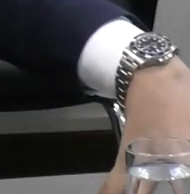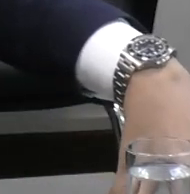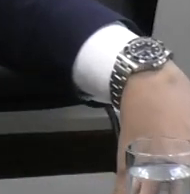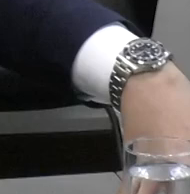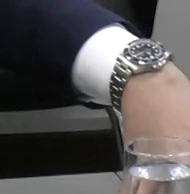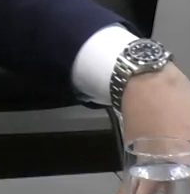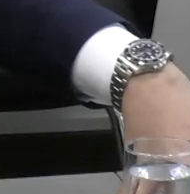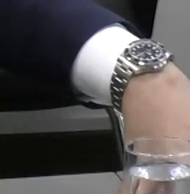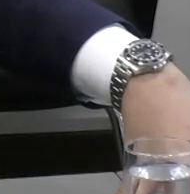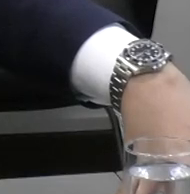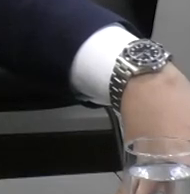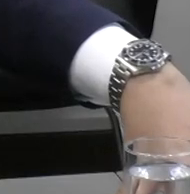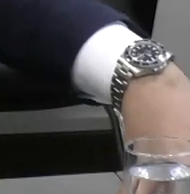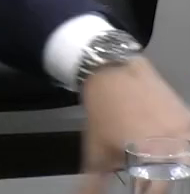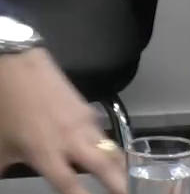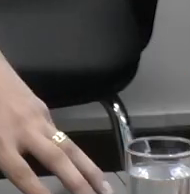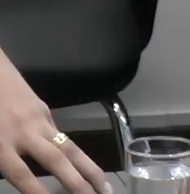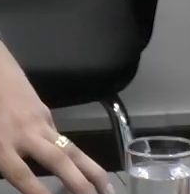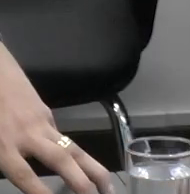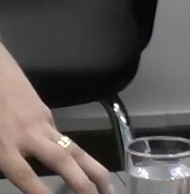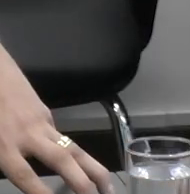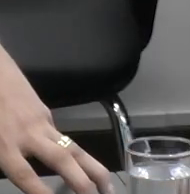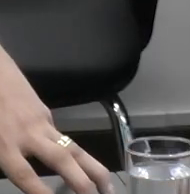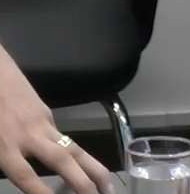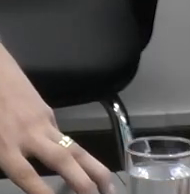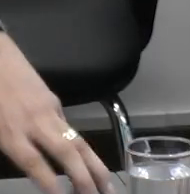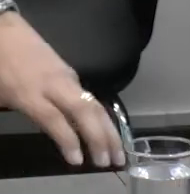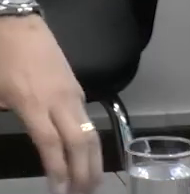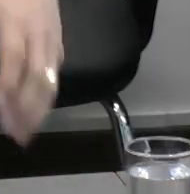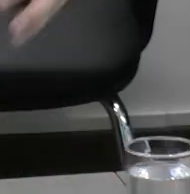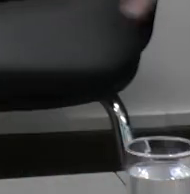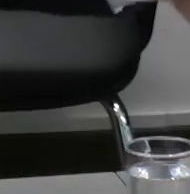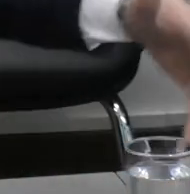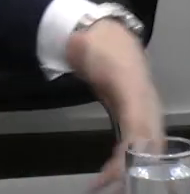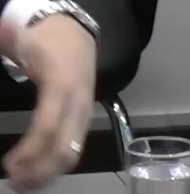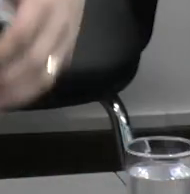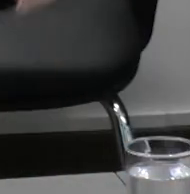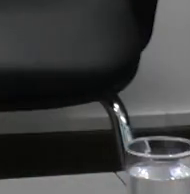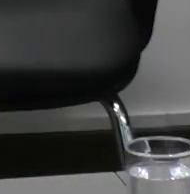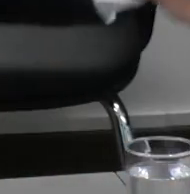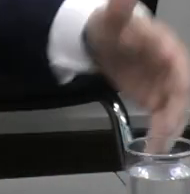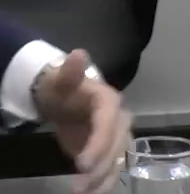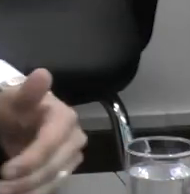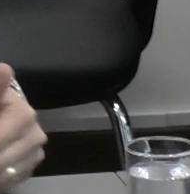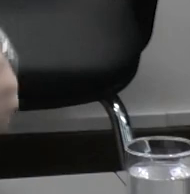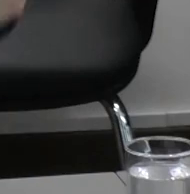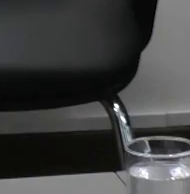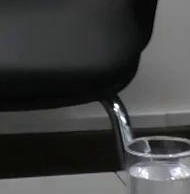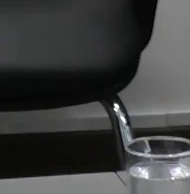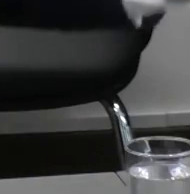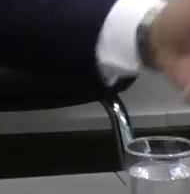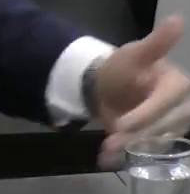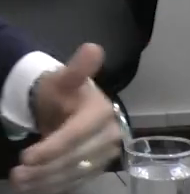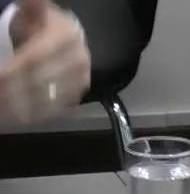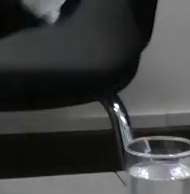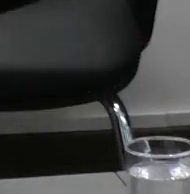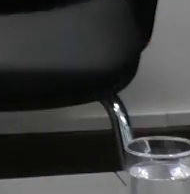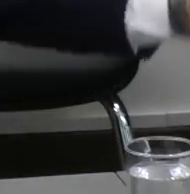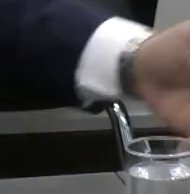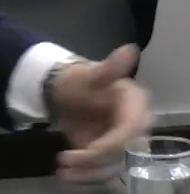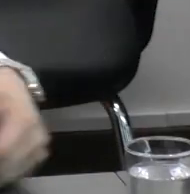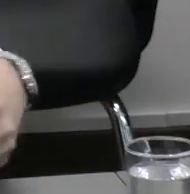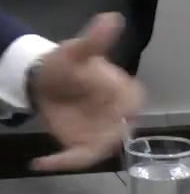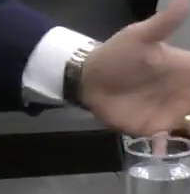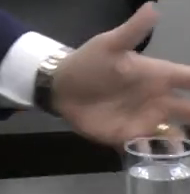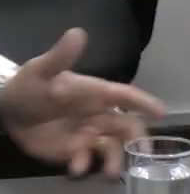e, sem dúvida nenhuma, o que a gente produz aqui na Assembleia Legislativa acaba sendo uma caixa de ressonância para incentivar os deputados federais e o